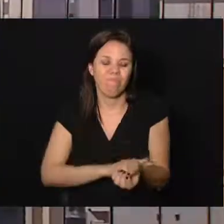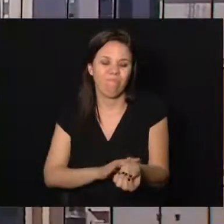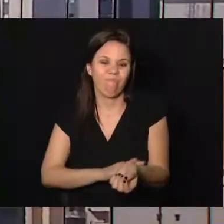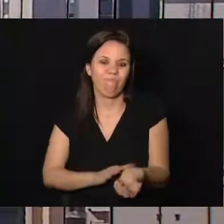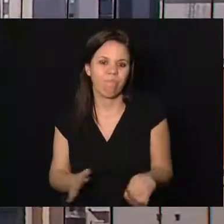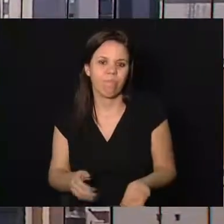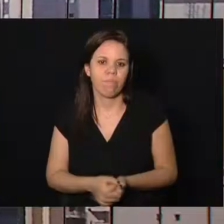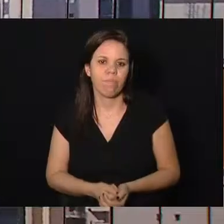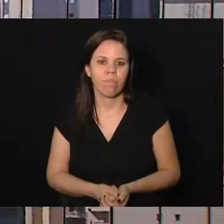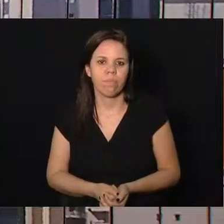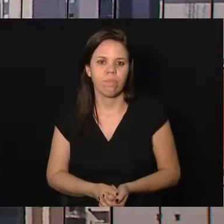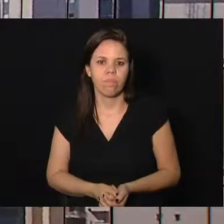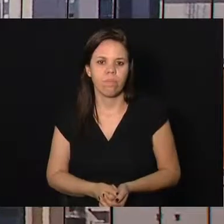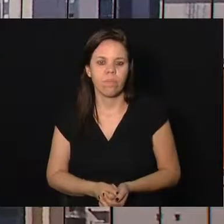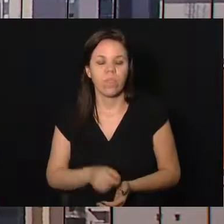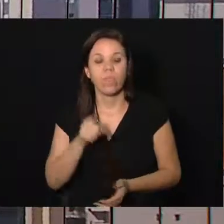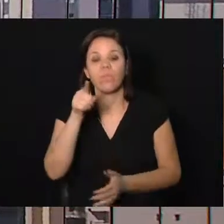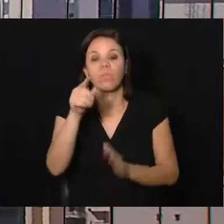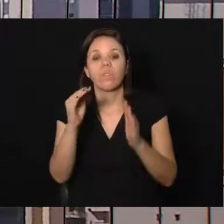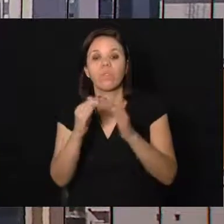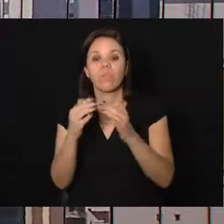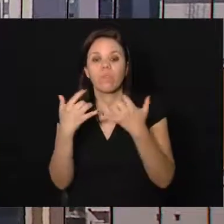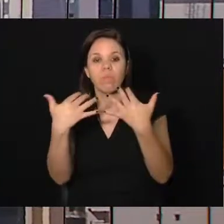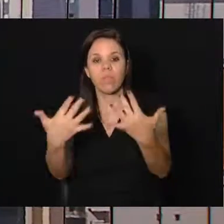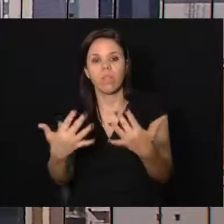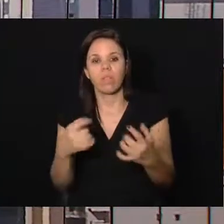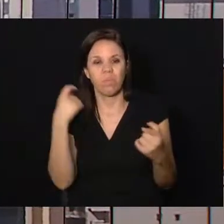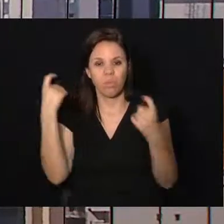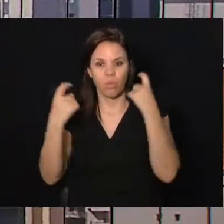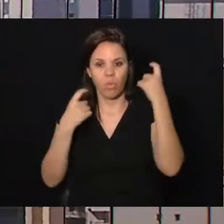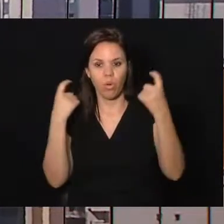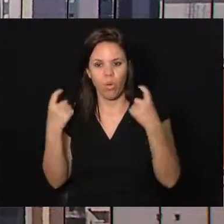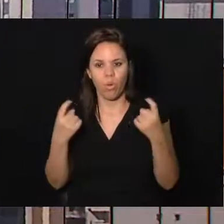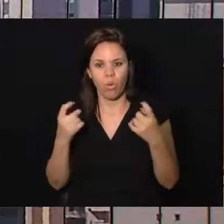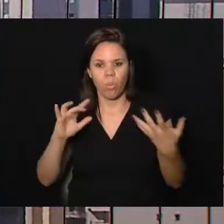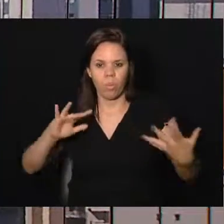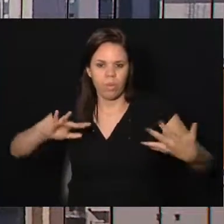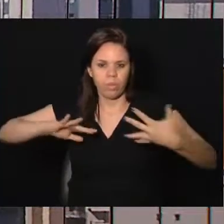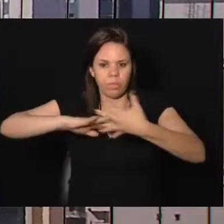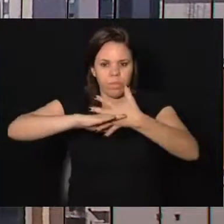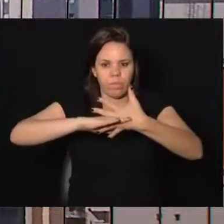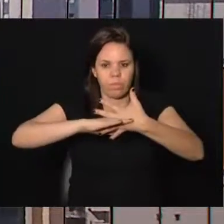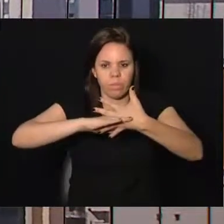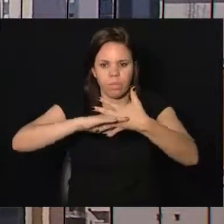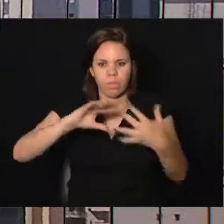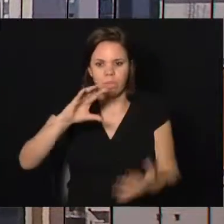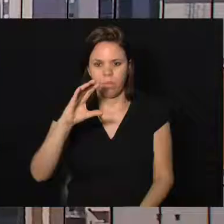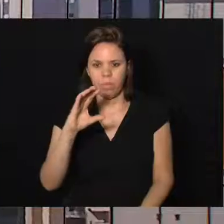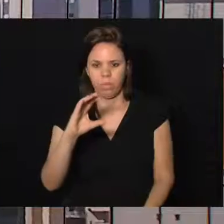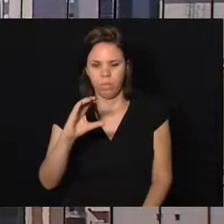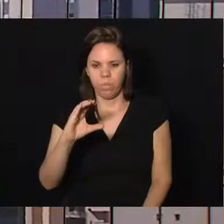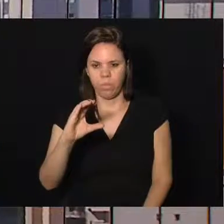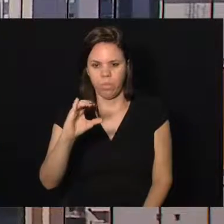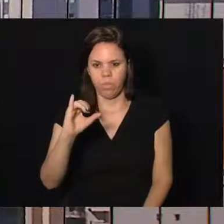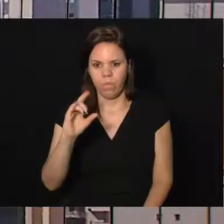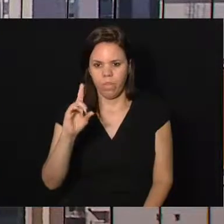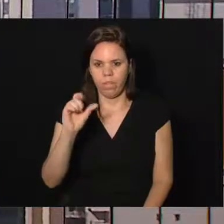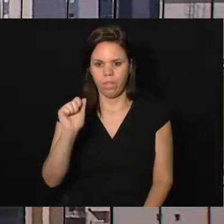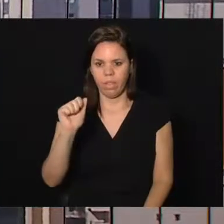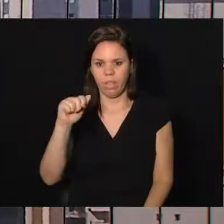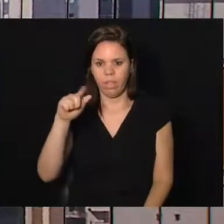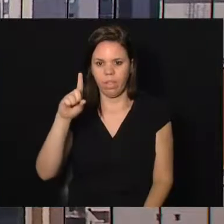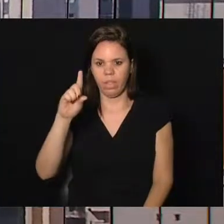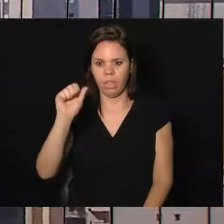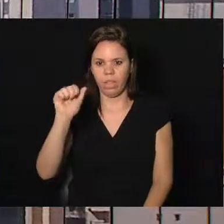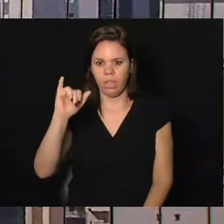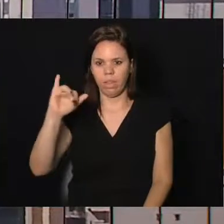muito. Você aí de casa se preocupa com cidadania? Sabe qual o significado dessa palavra? O